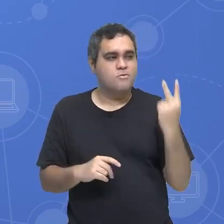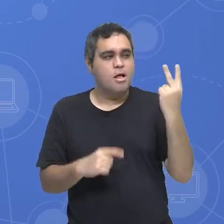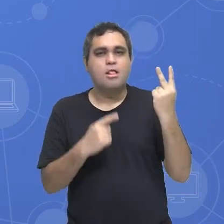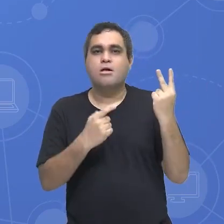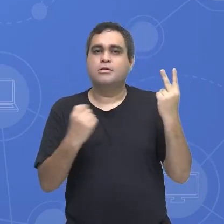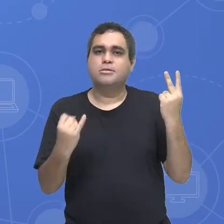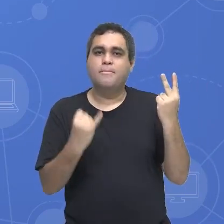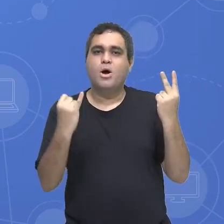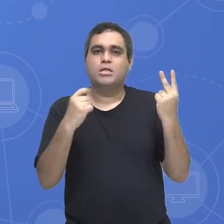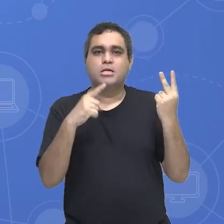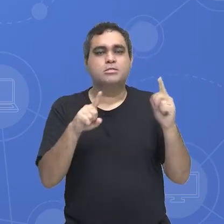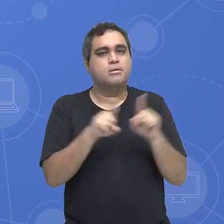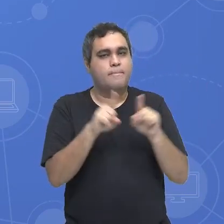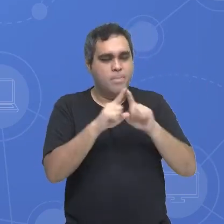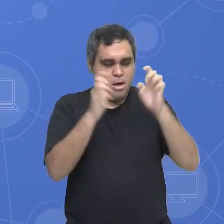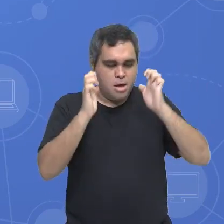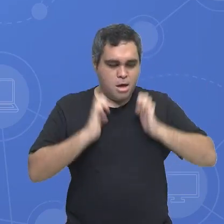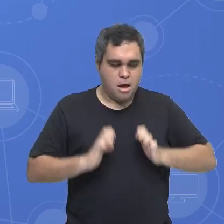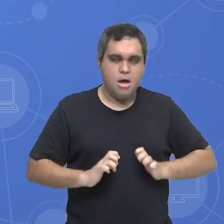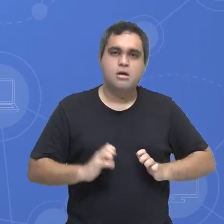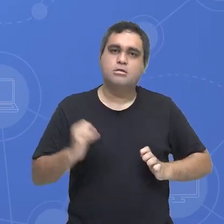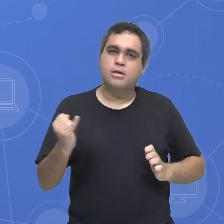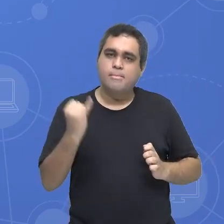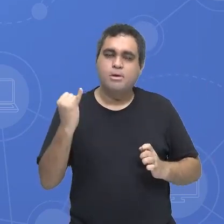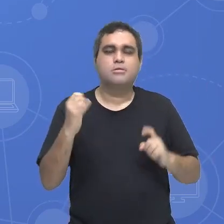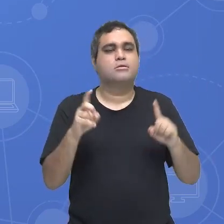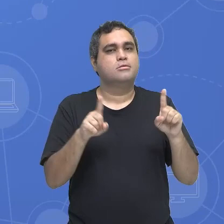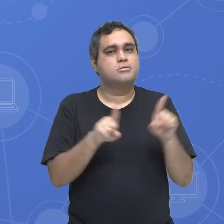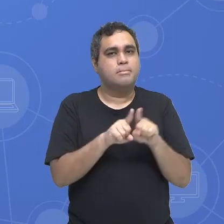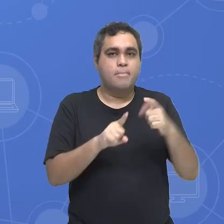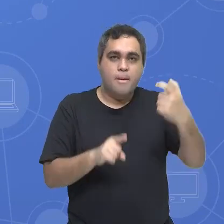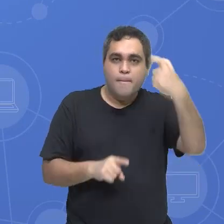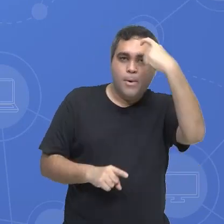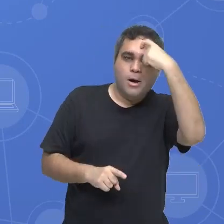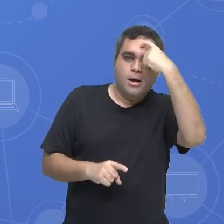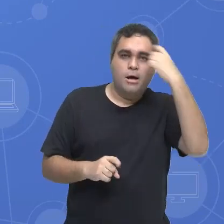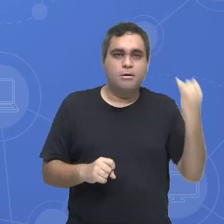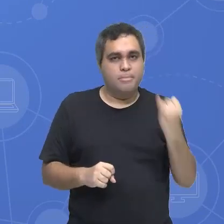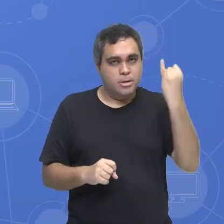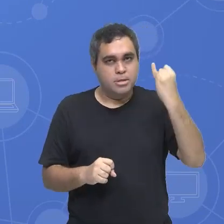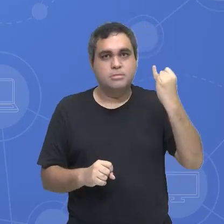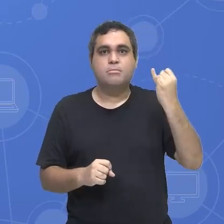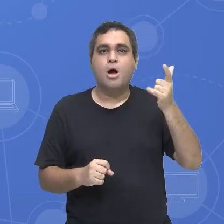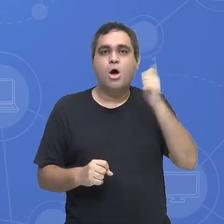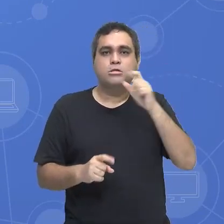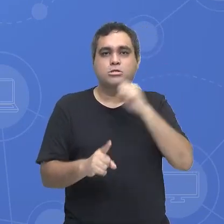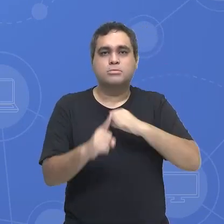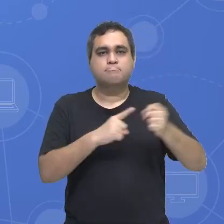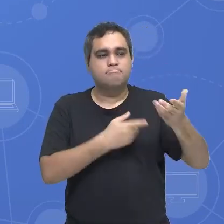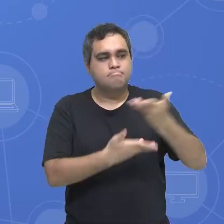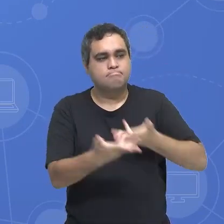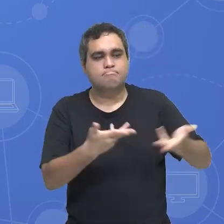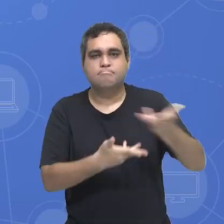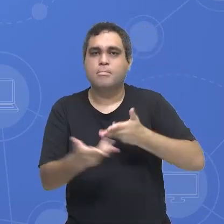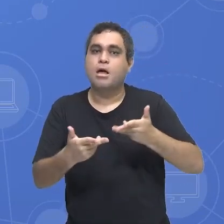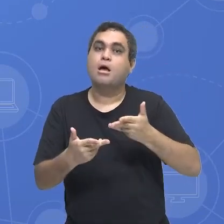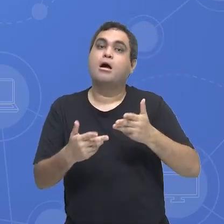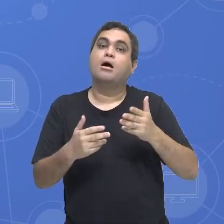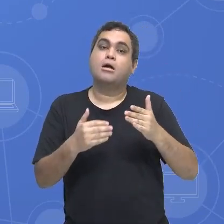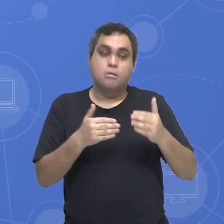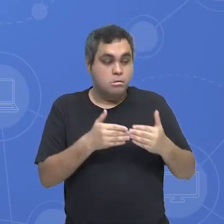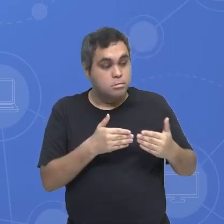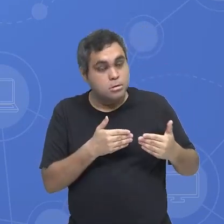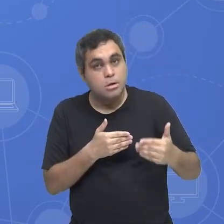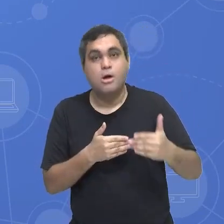a importância da ética, a importância da moral para a nossa convivência social. E a partir daí a gente começar a